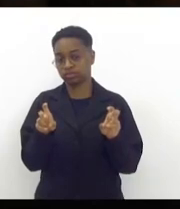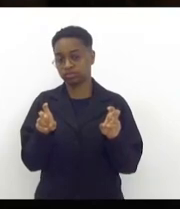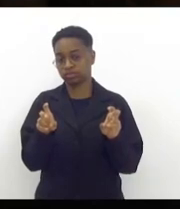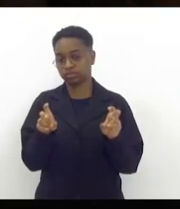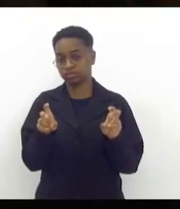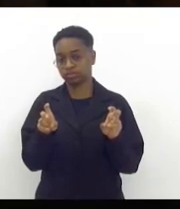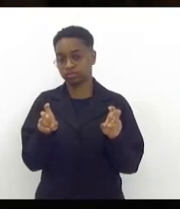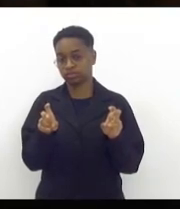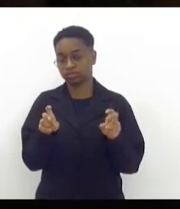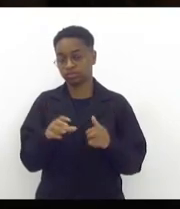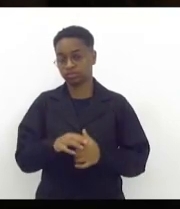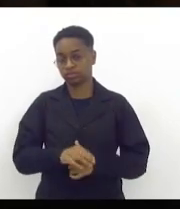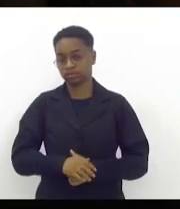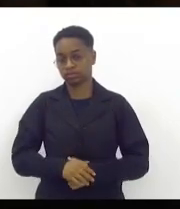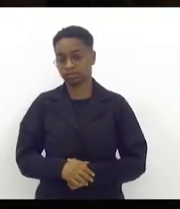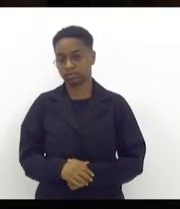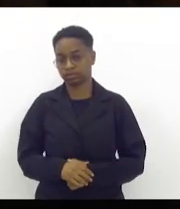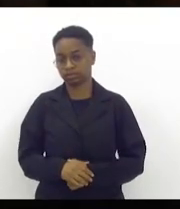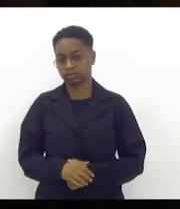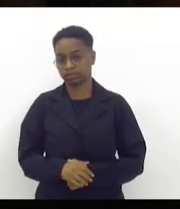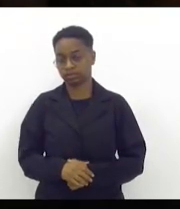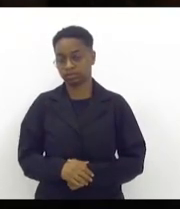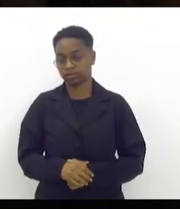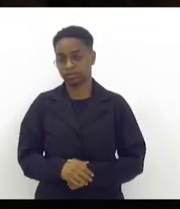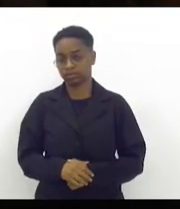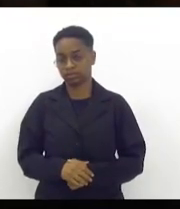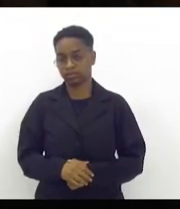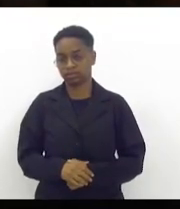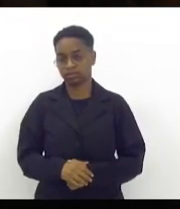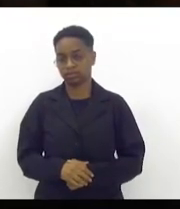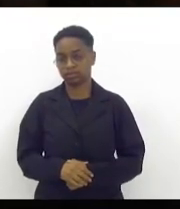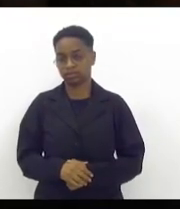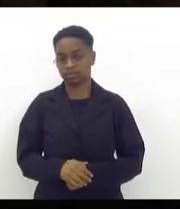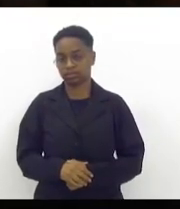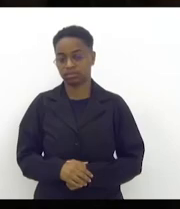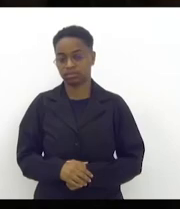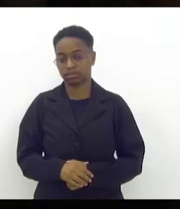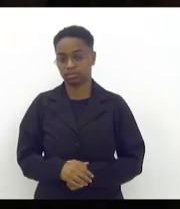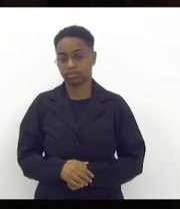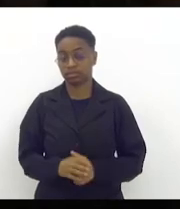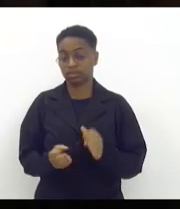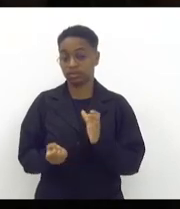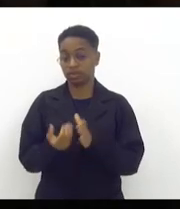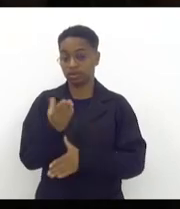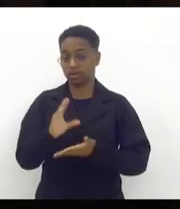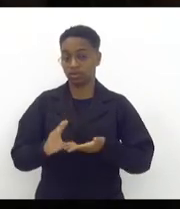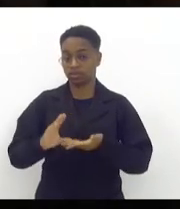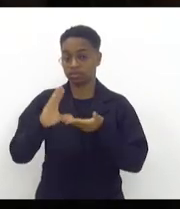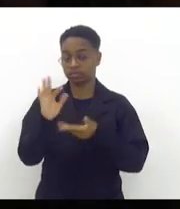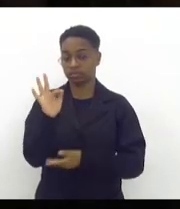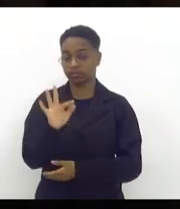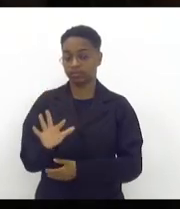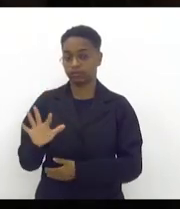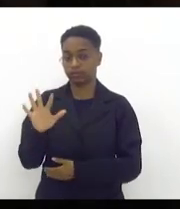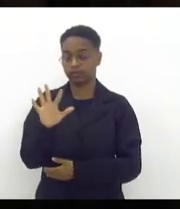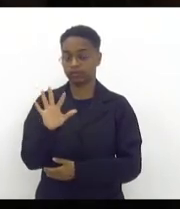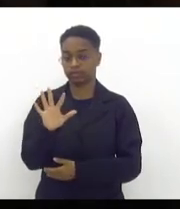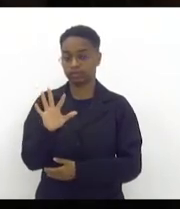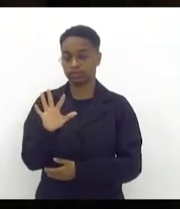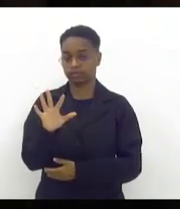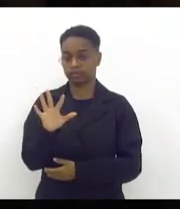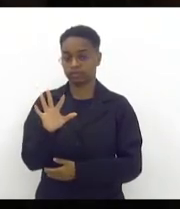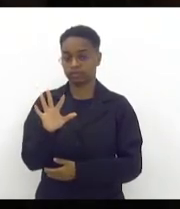à existência da criação do Conselho Federativo